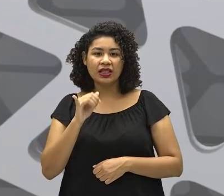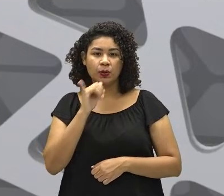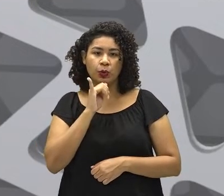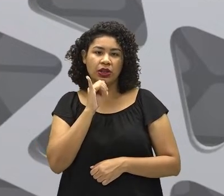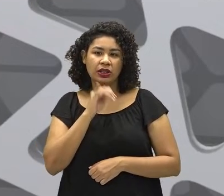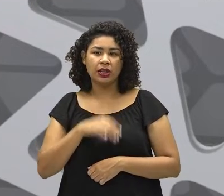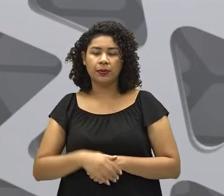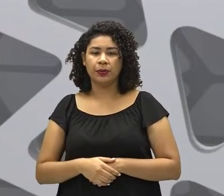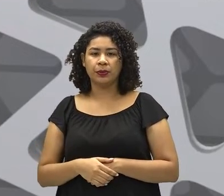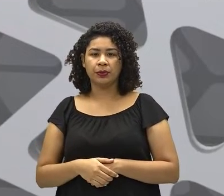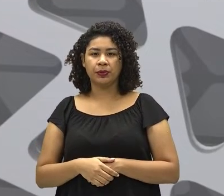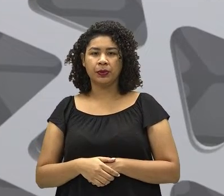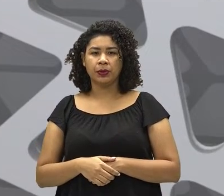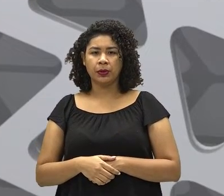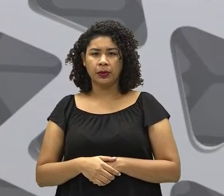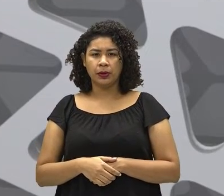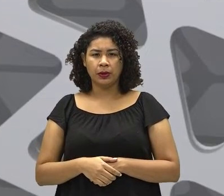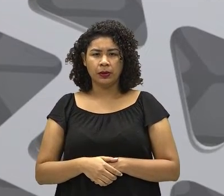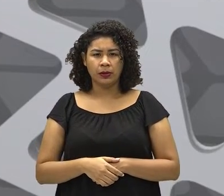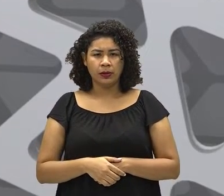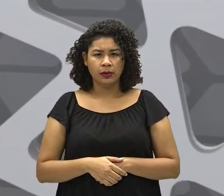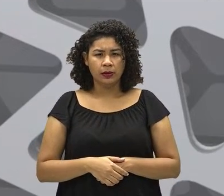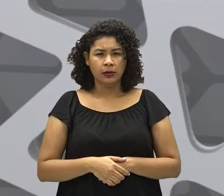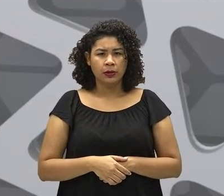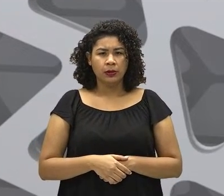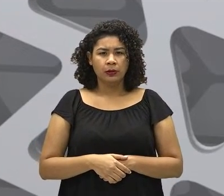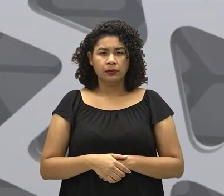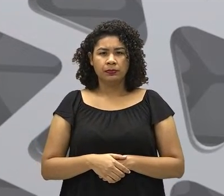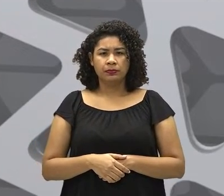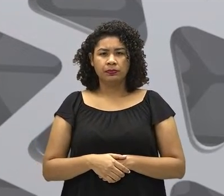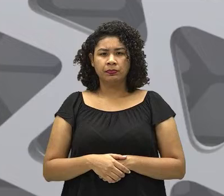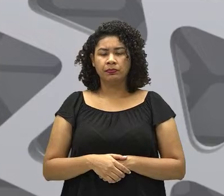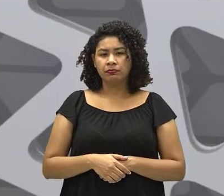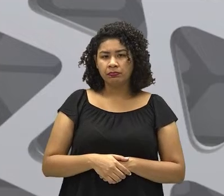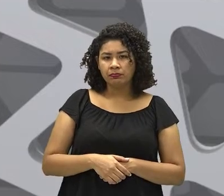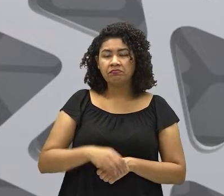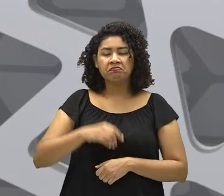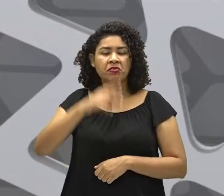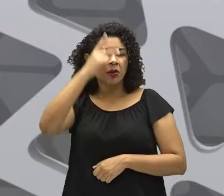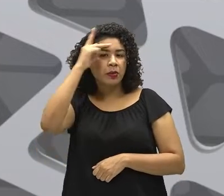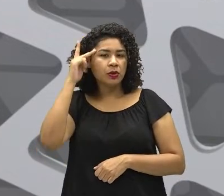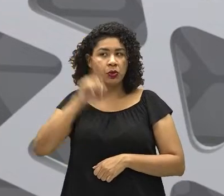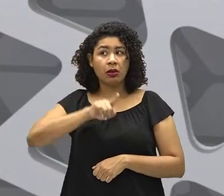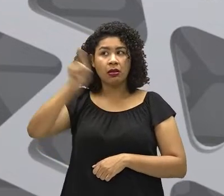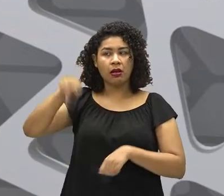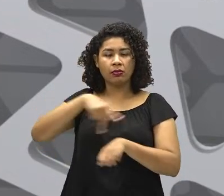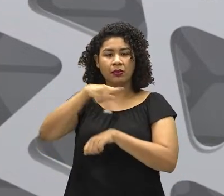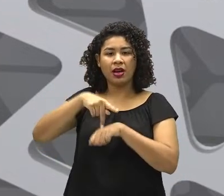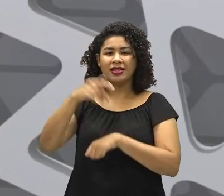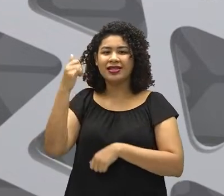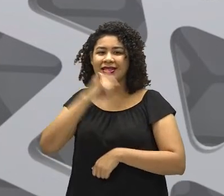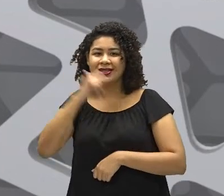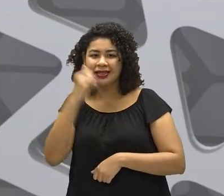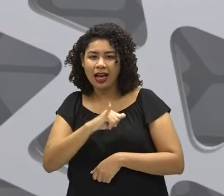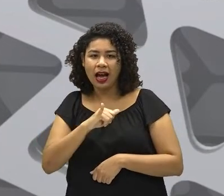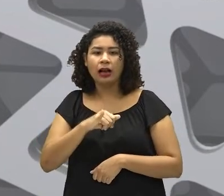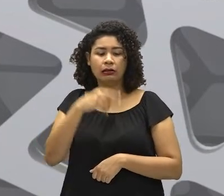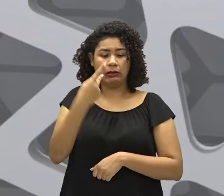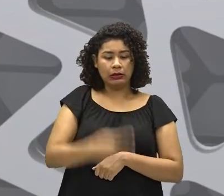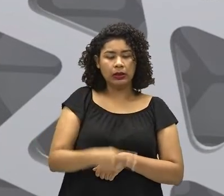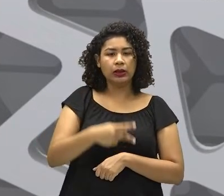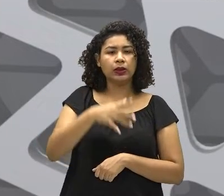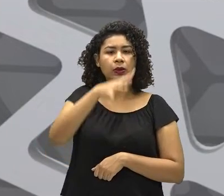de reprodução, tanto por alguém na Itália como alguém que está pesquisando aqui no Amazonas e reproduzir aquele mesmo